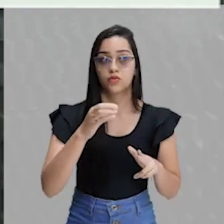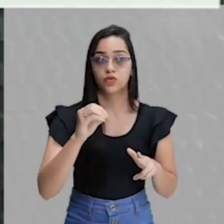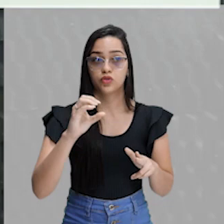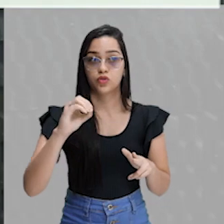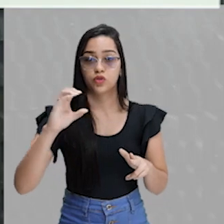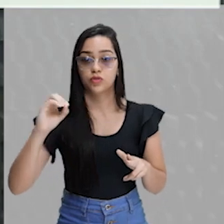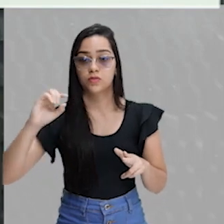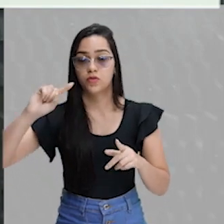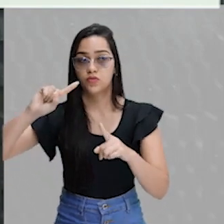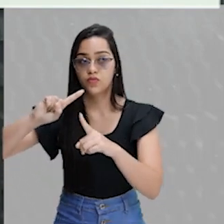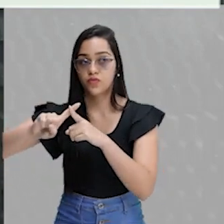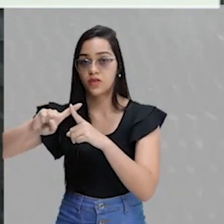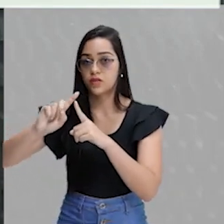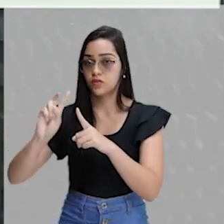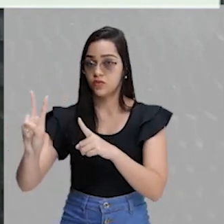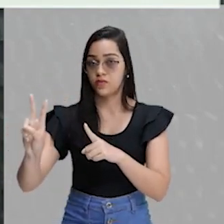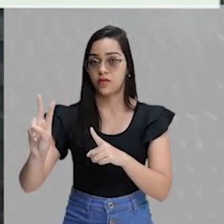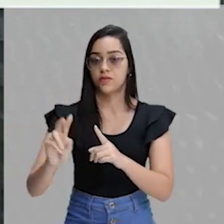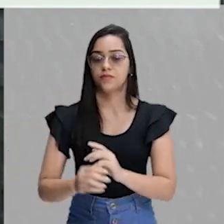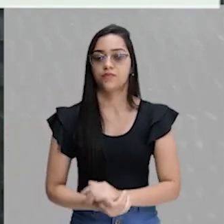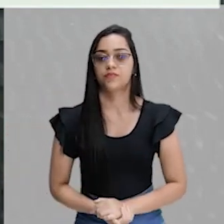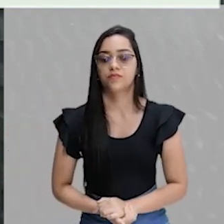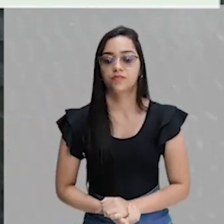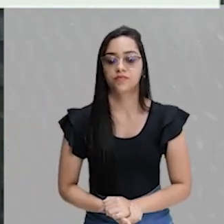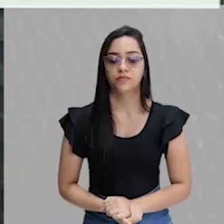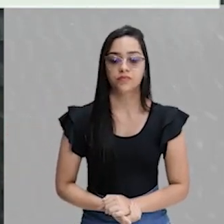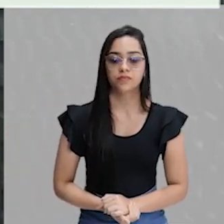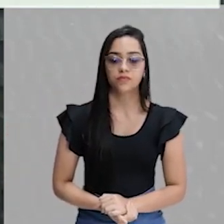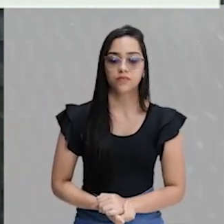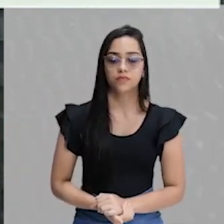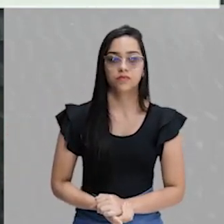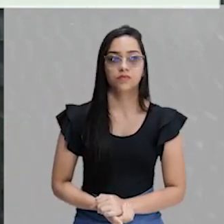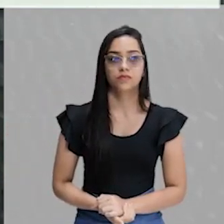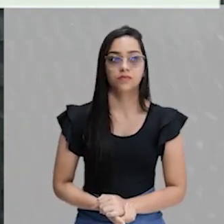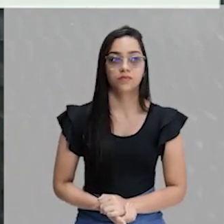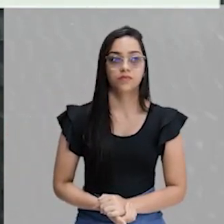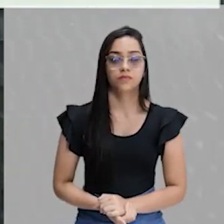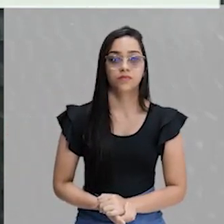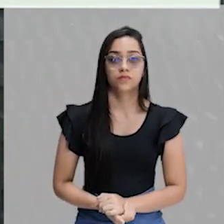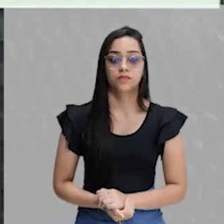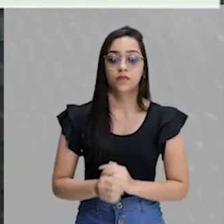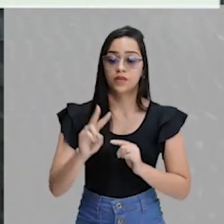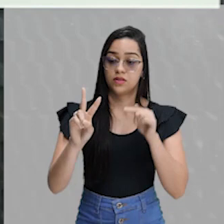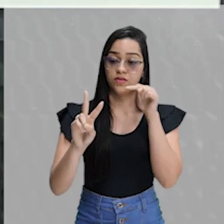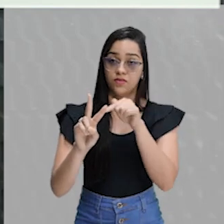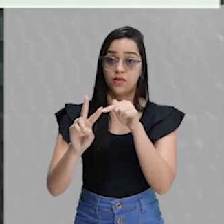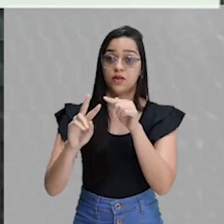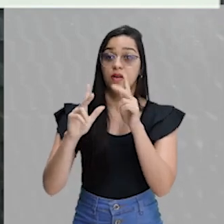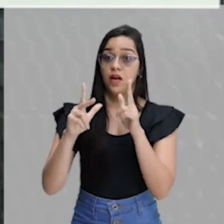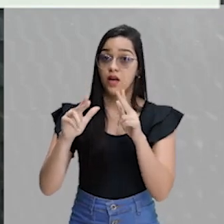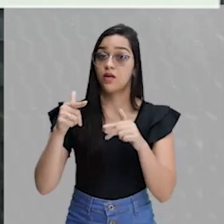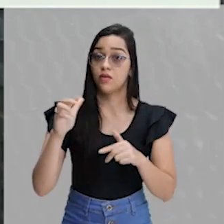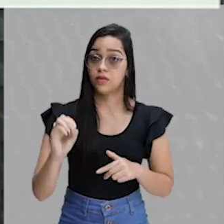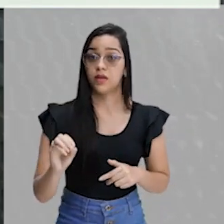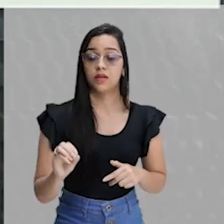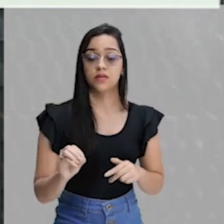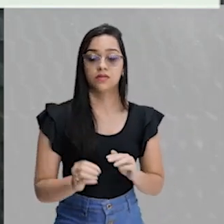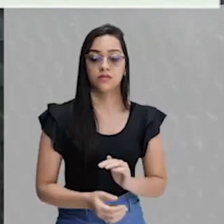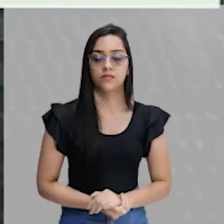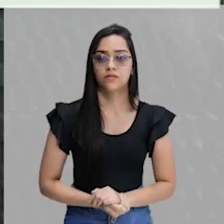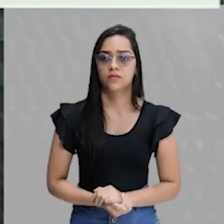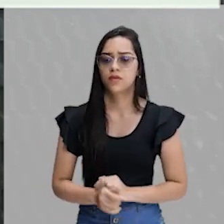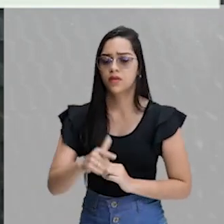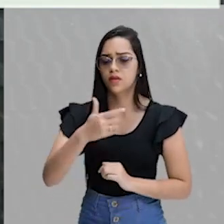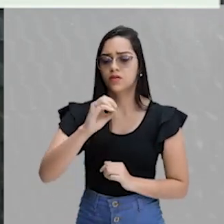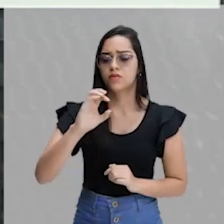2.000 vezes o V. Esse V, no caso, é o 10, né? Então, potência vai ser igual. 2.000 eu